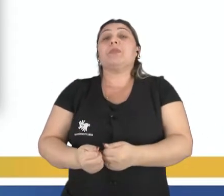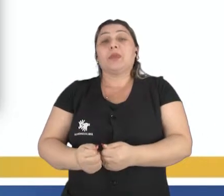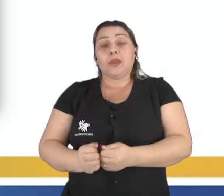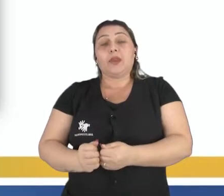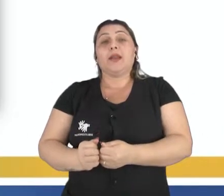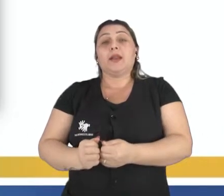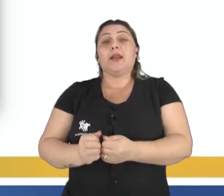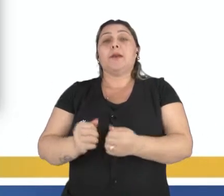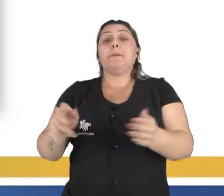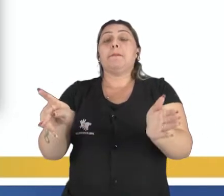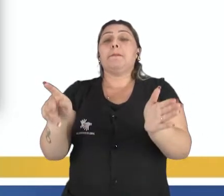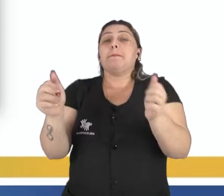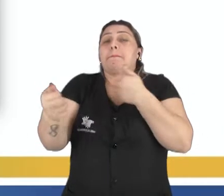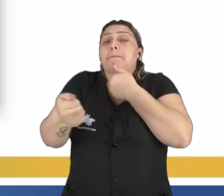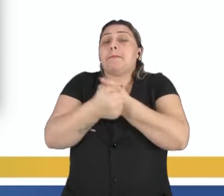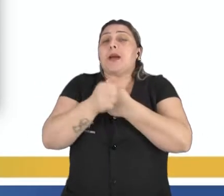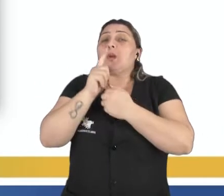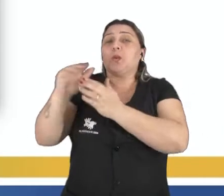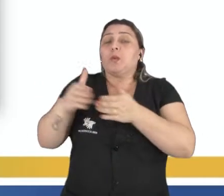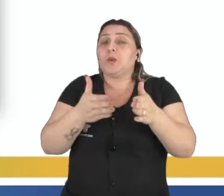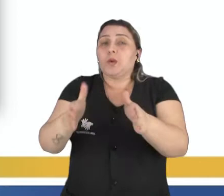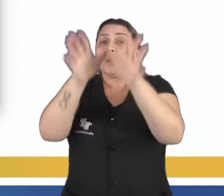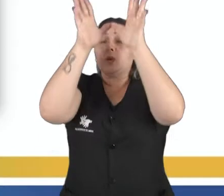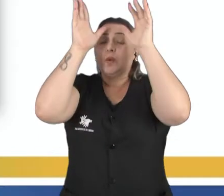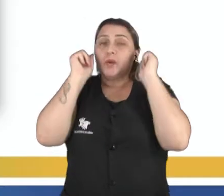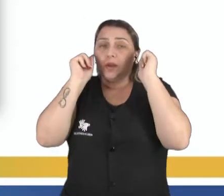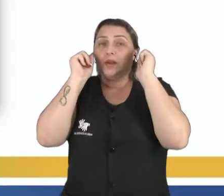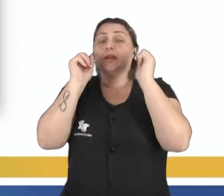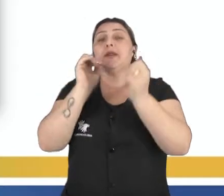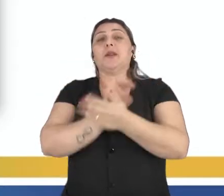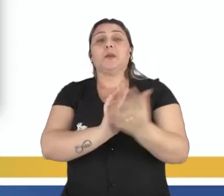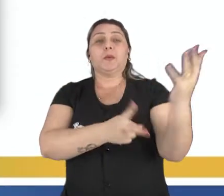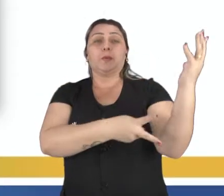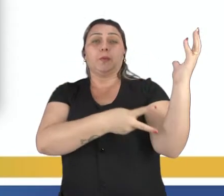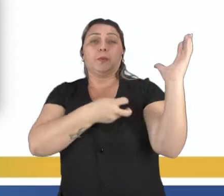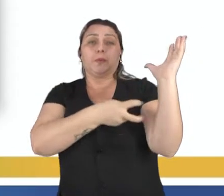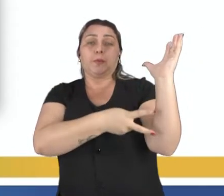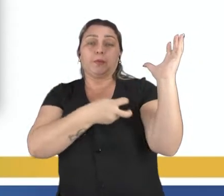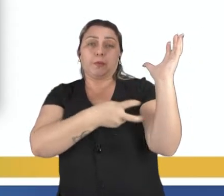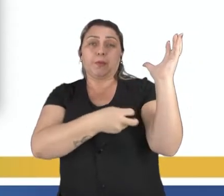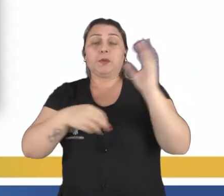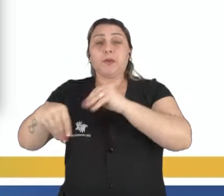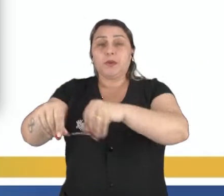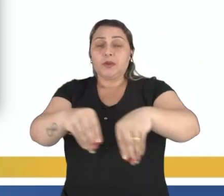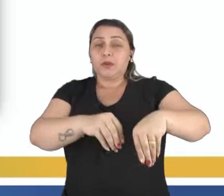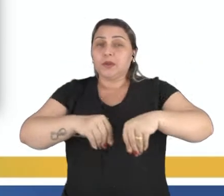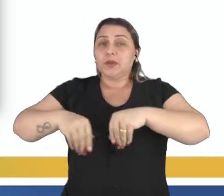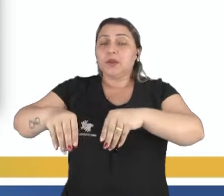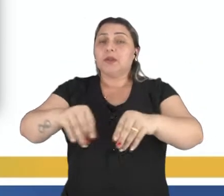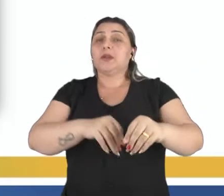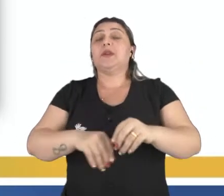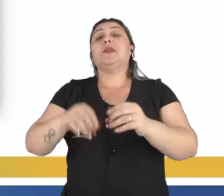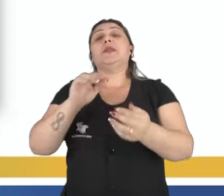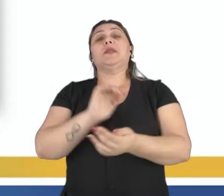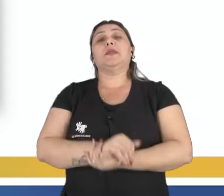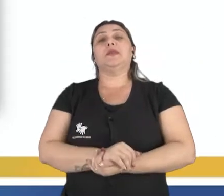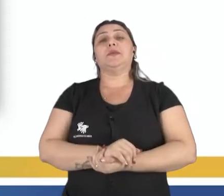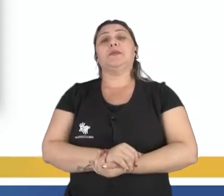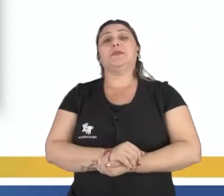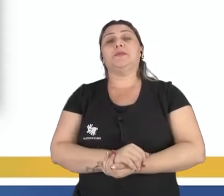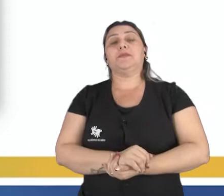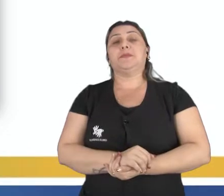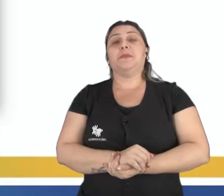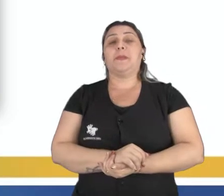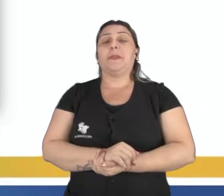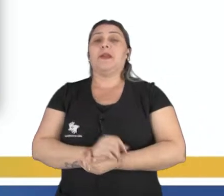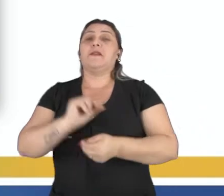do Rio Acre para se dedicar a essa atividade extrativista, mexendo aí com latex, a seringueira.